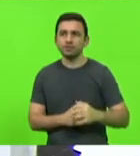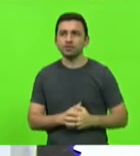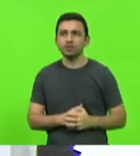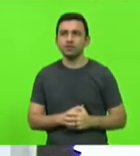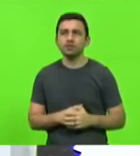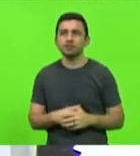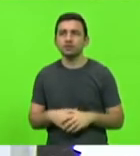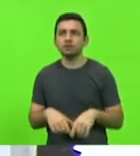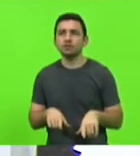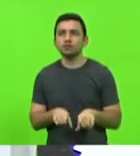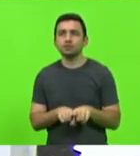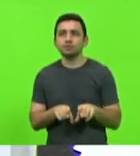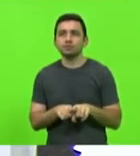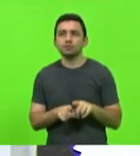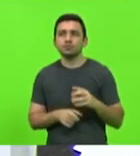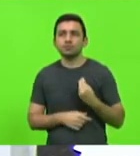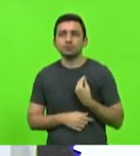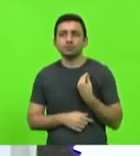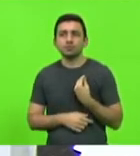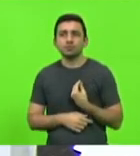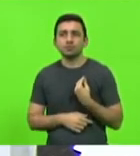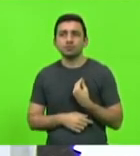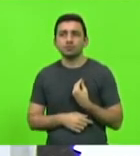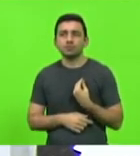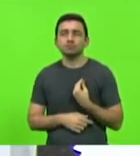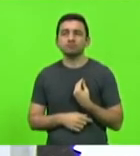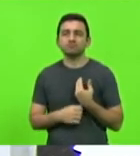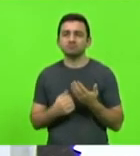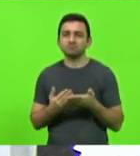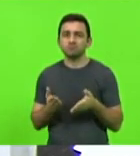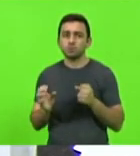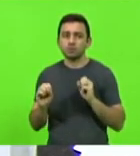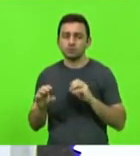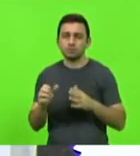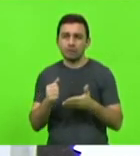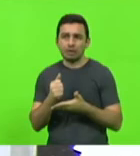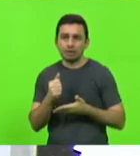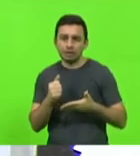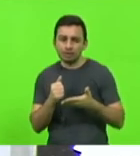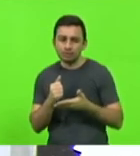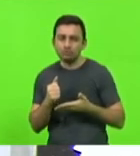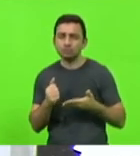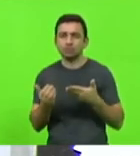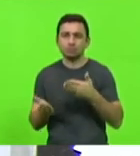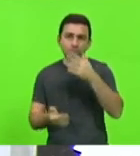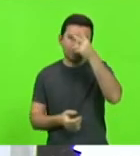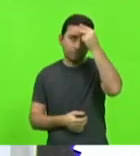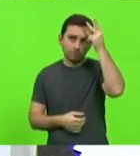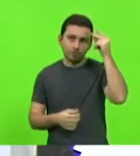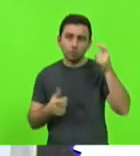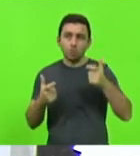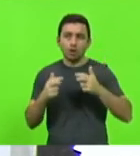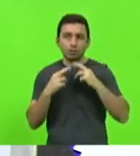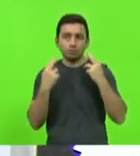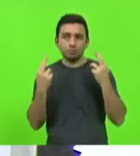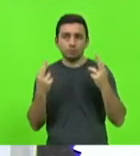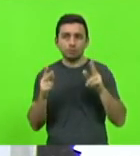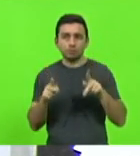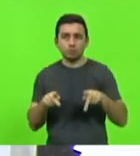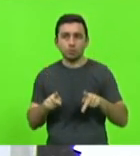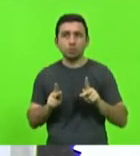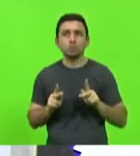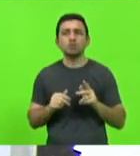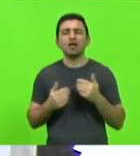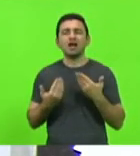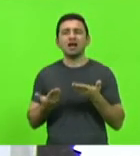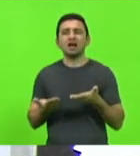de presenciar, a Escola de Educação Básica Prefeito Arno Zivert, lá em Pouso Redondo. Eu recebi através do vereador